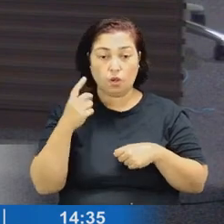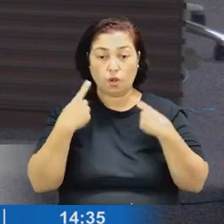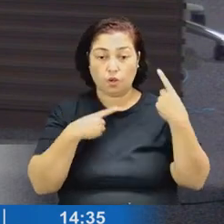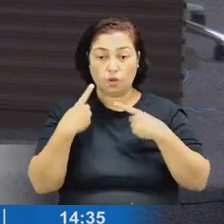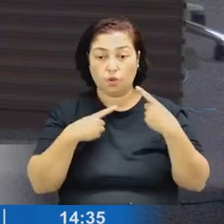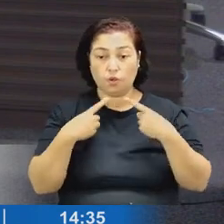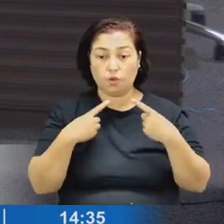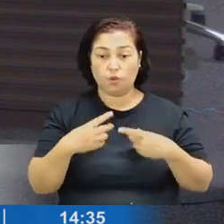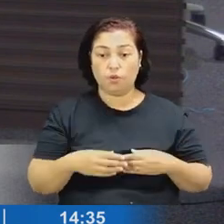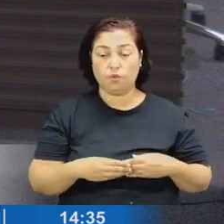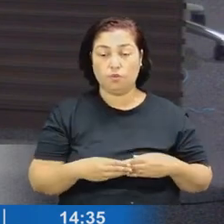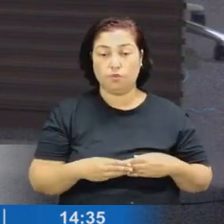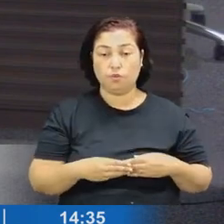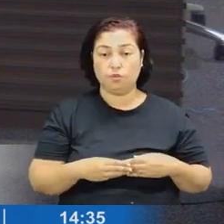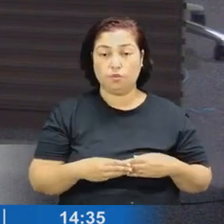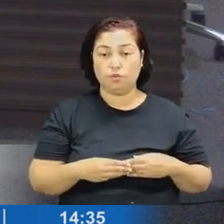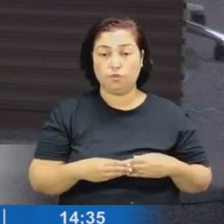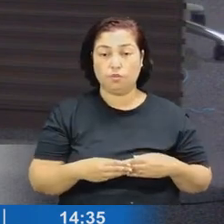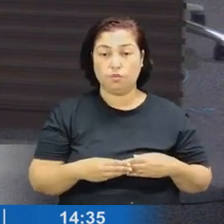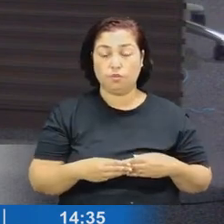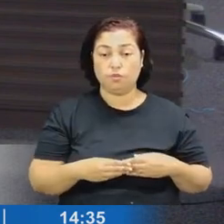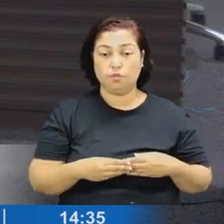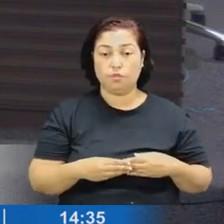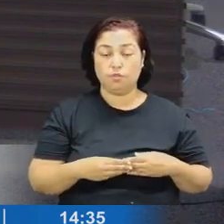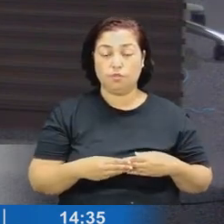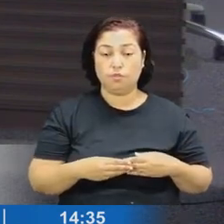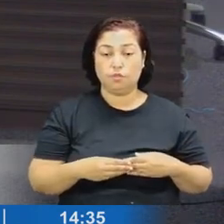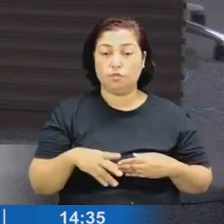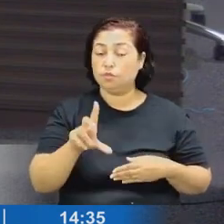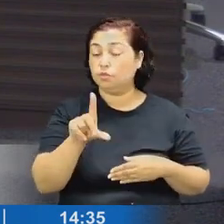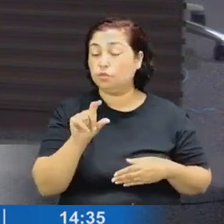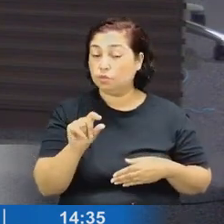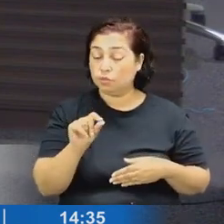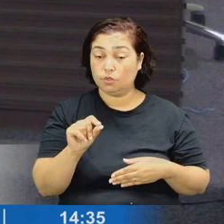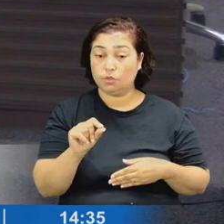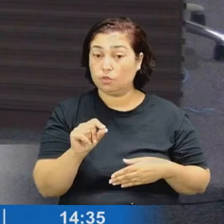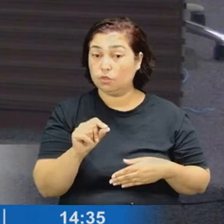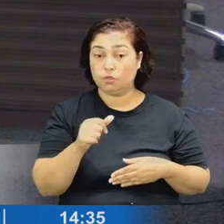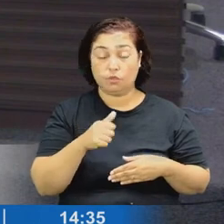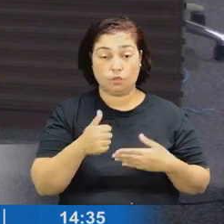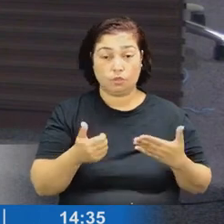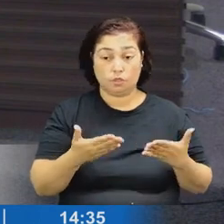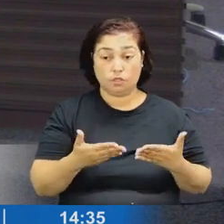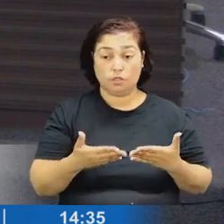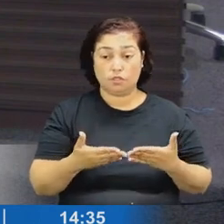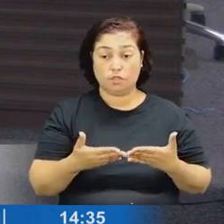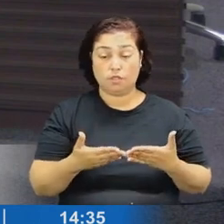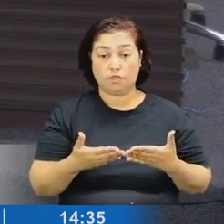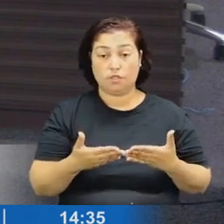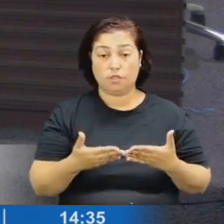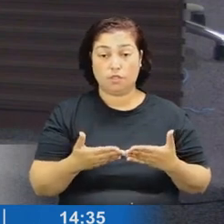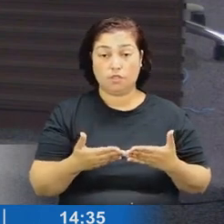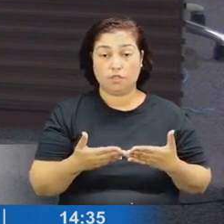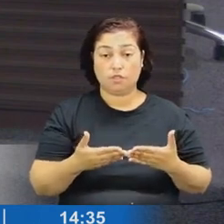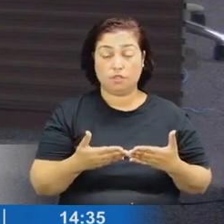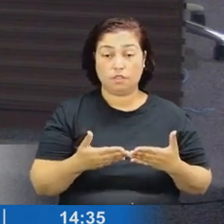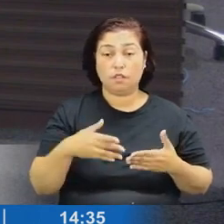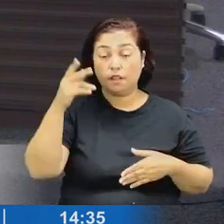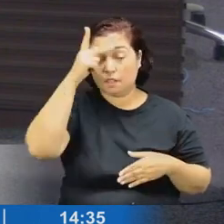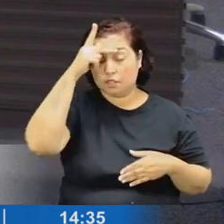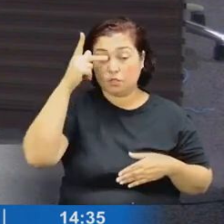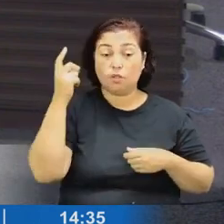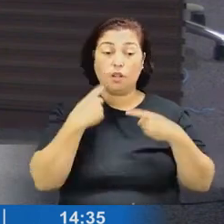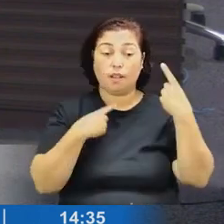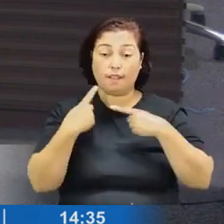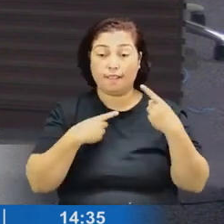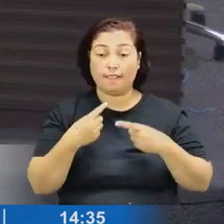político é um percentual que provavelmente não elege ninguém nem Vereador é um percentualzinho que a galera mais ácido na